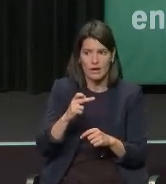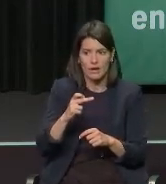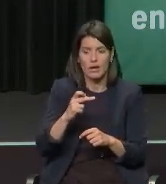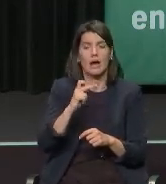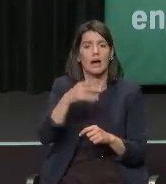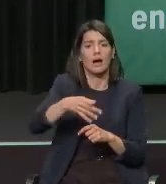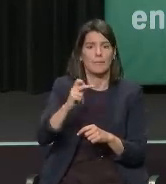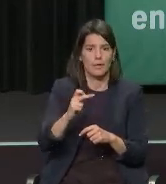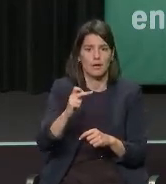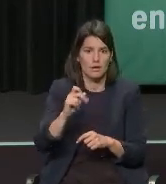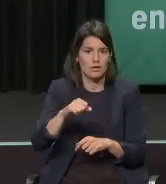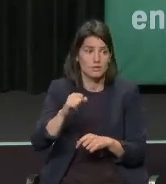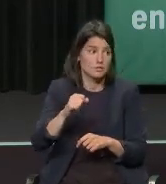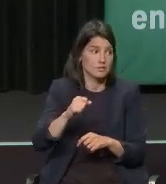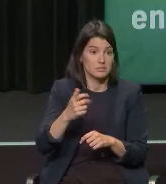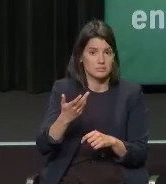a APA, com certeza.